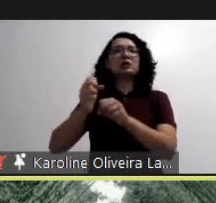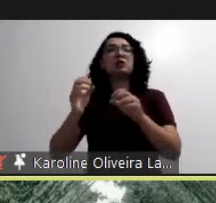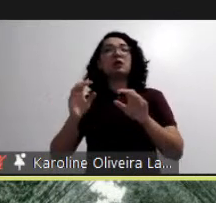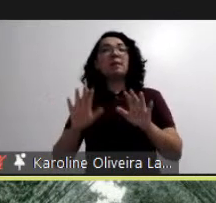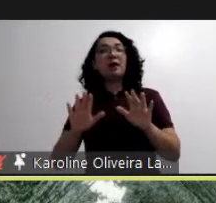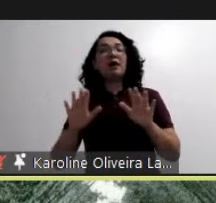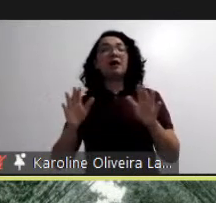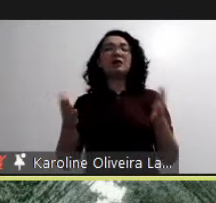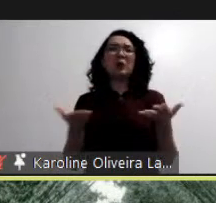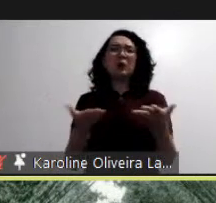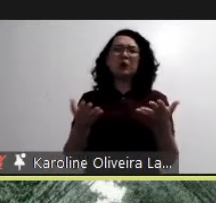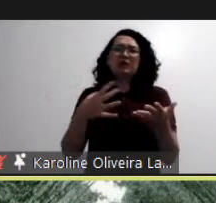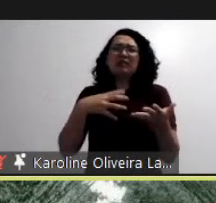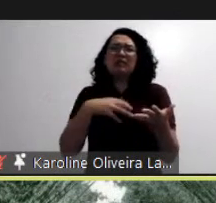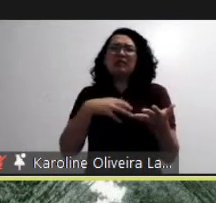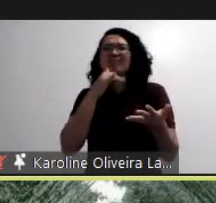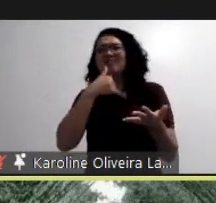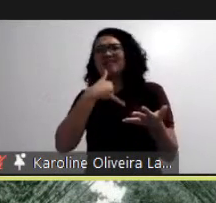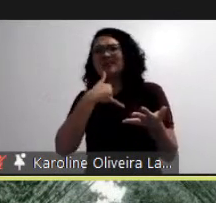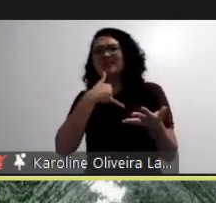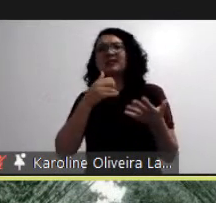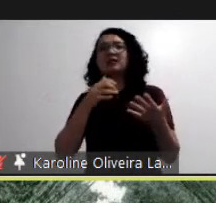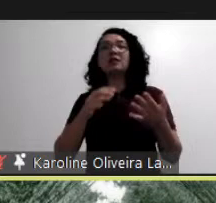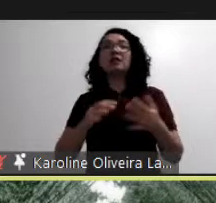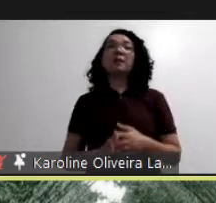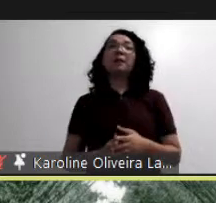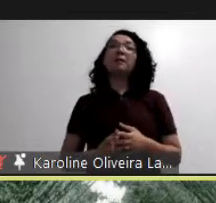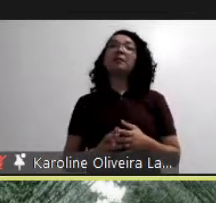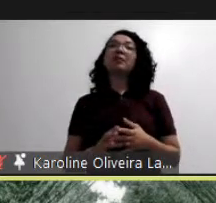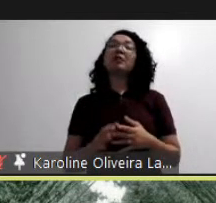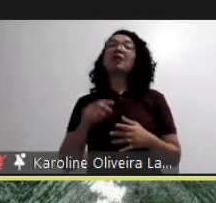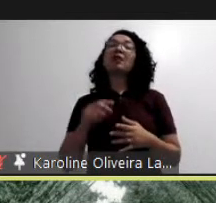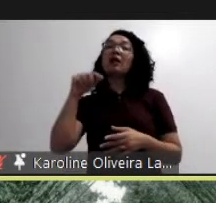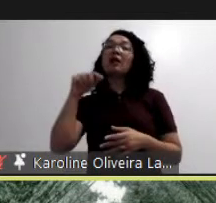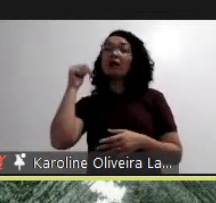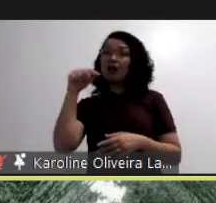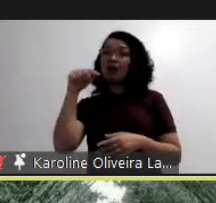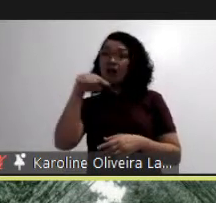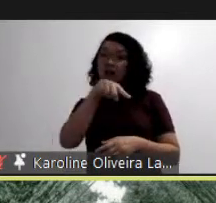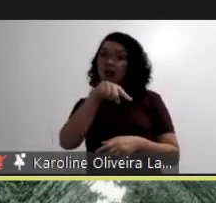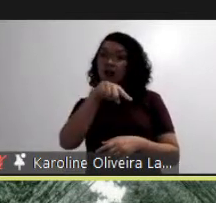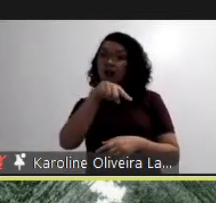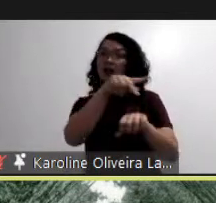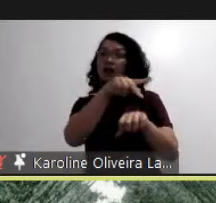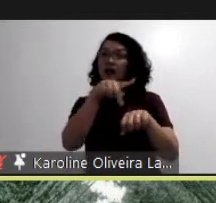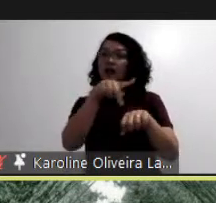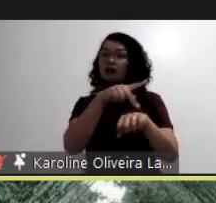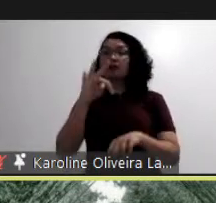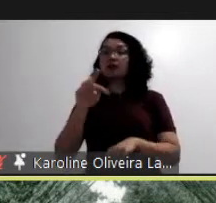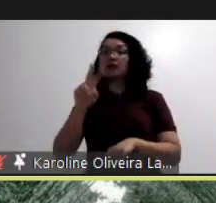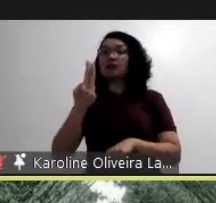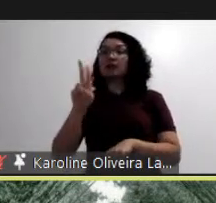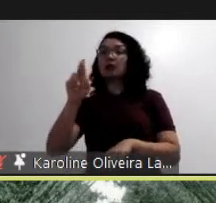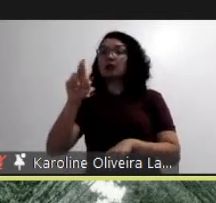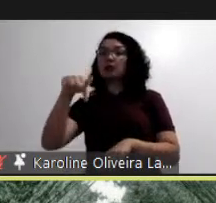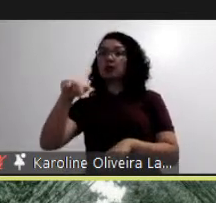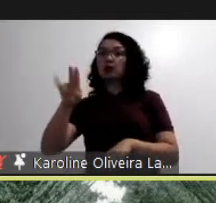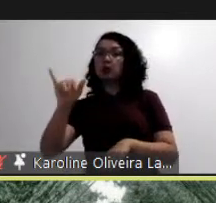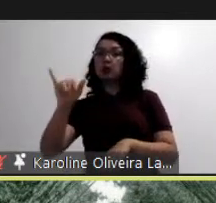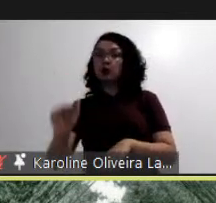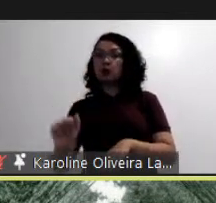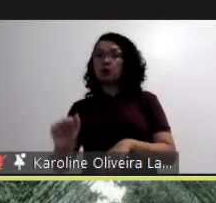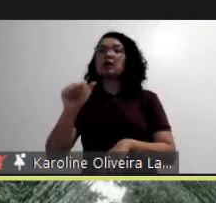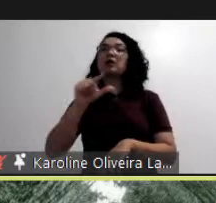se organizavam os Momotours. O que são Momotours? Momotours são essas excursões, né? De